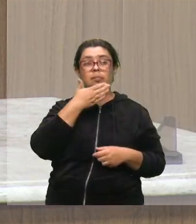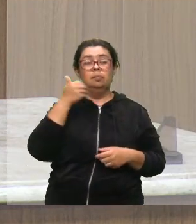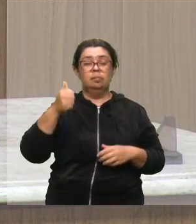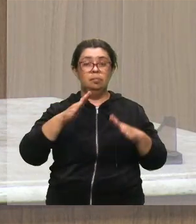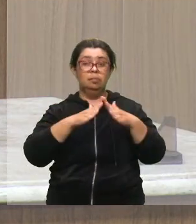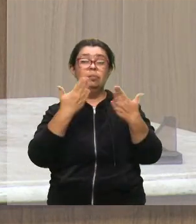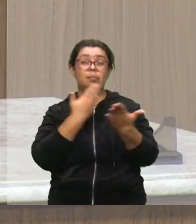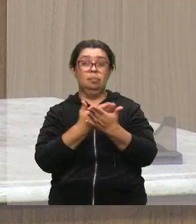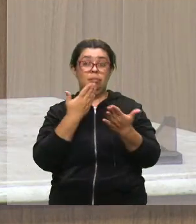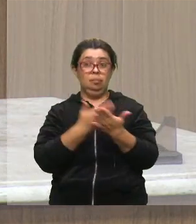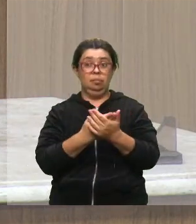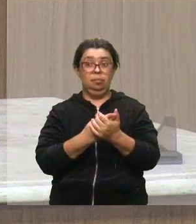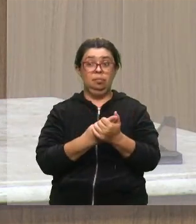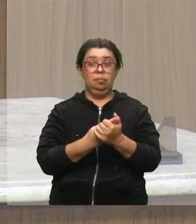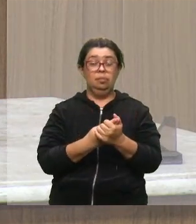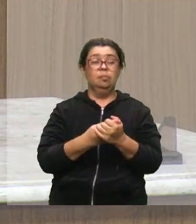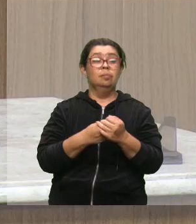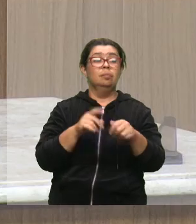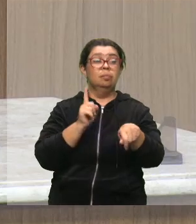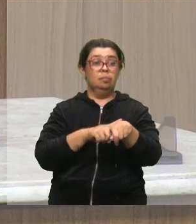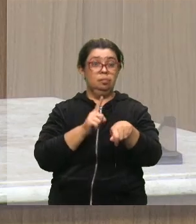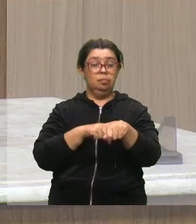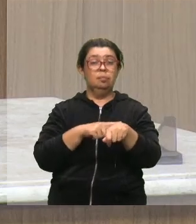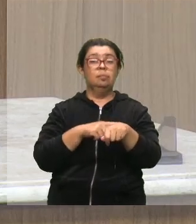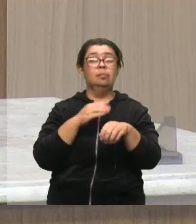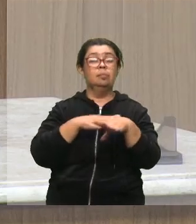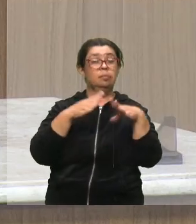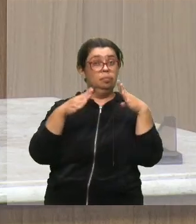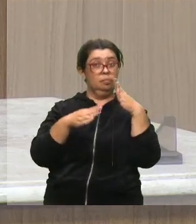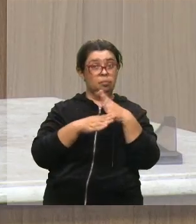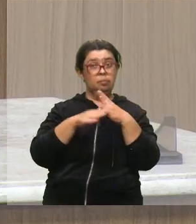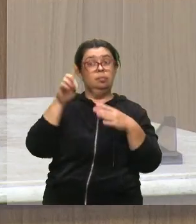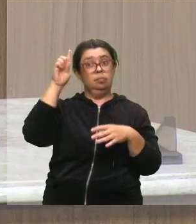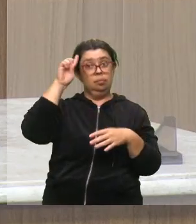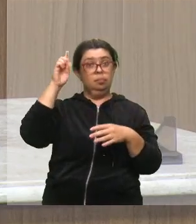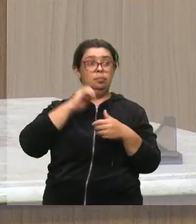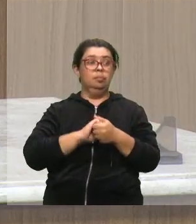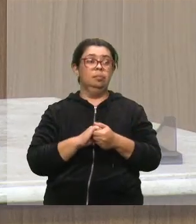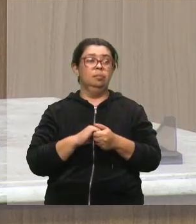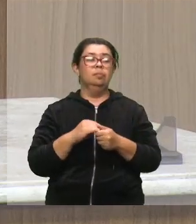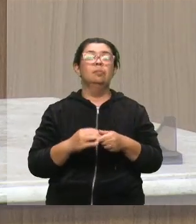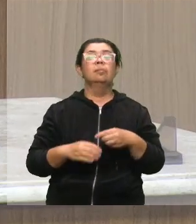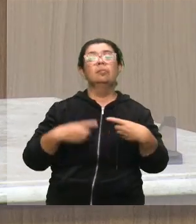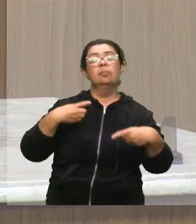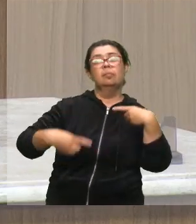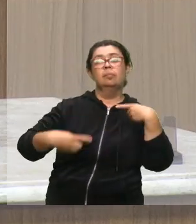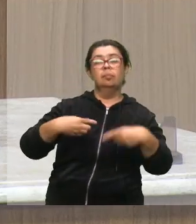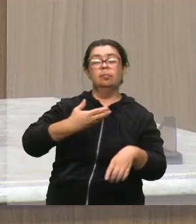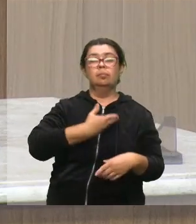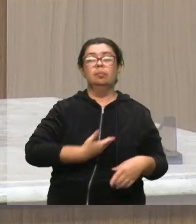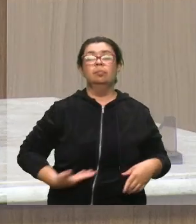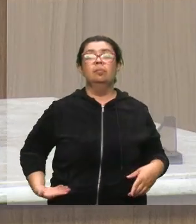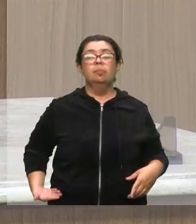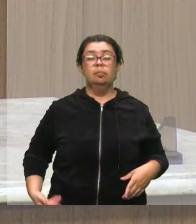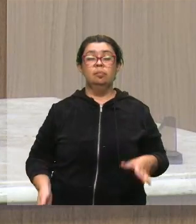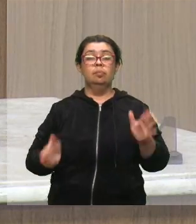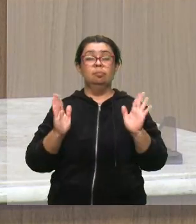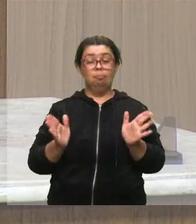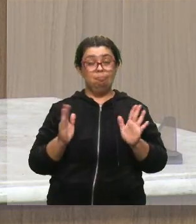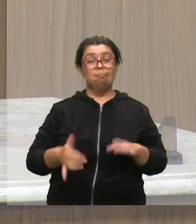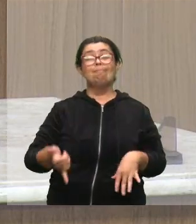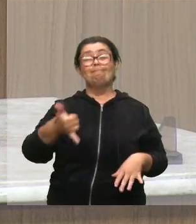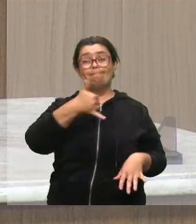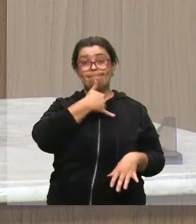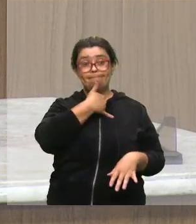integral. O governo federal vem sinalizando algumas políticas públicas voltadas para isso, e hoje,